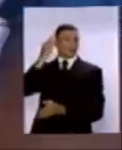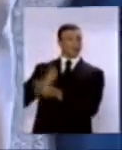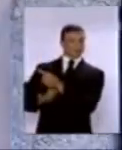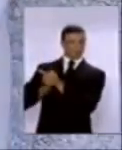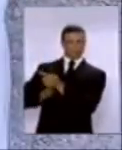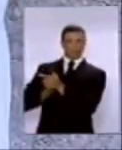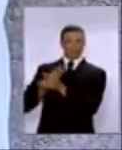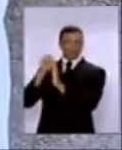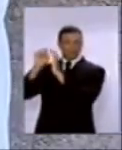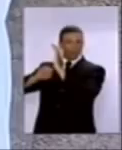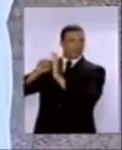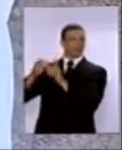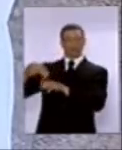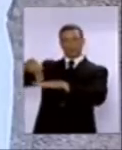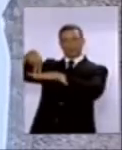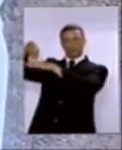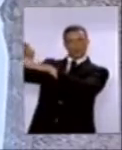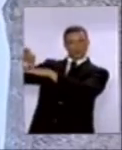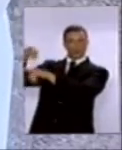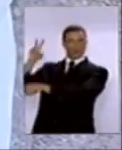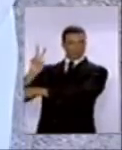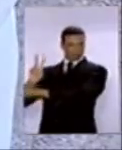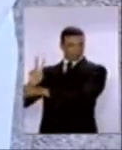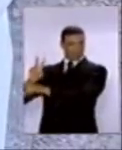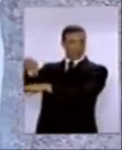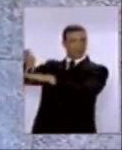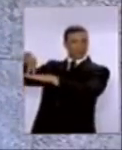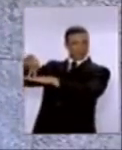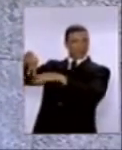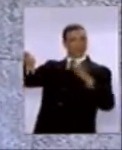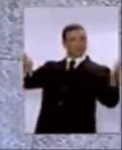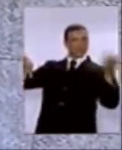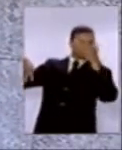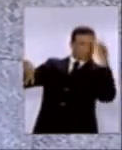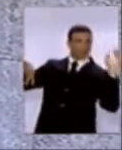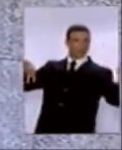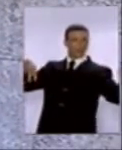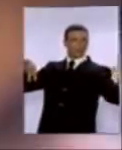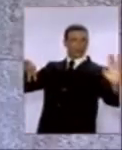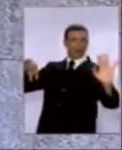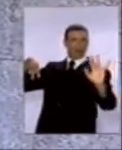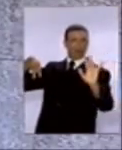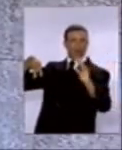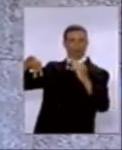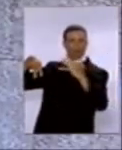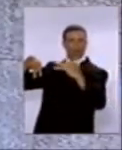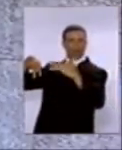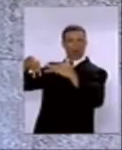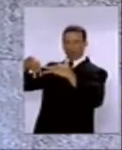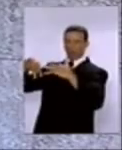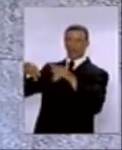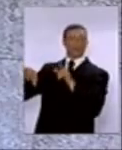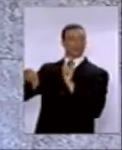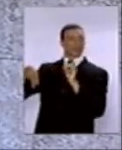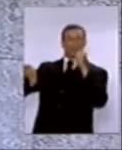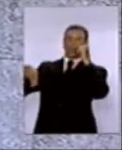para os cumprimentos ao lado portanto